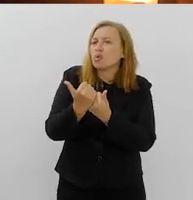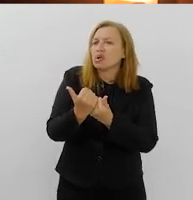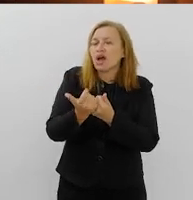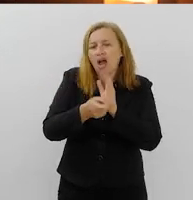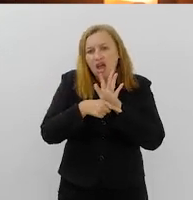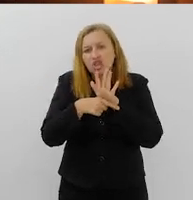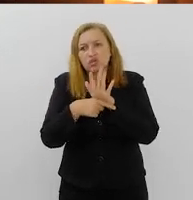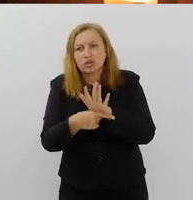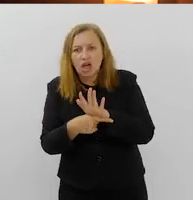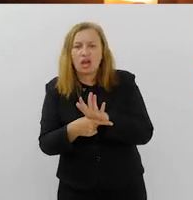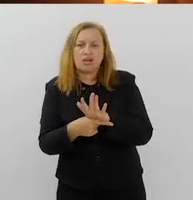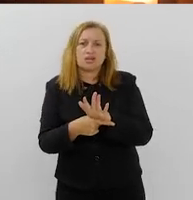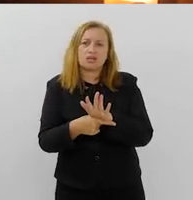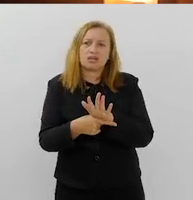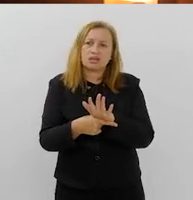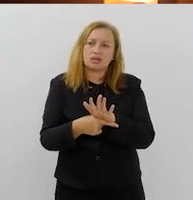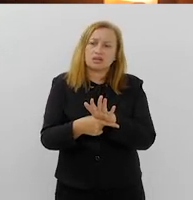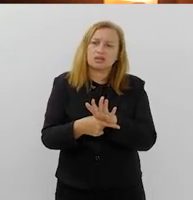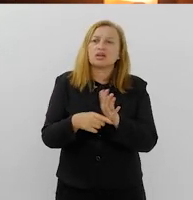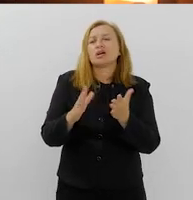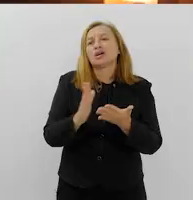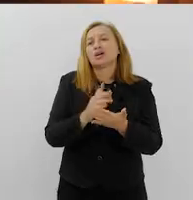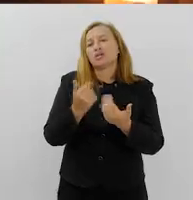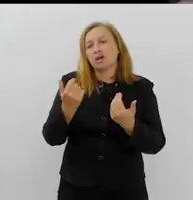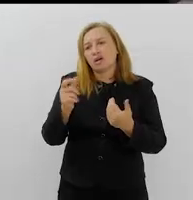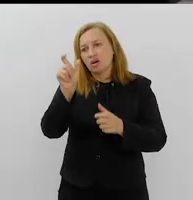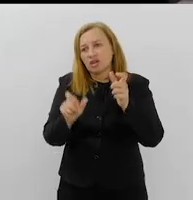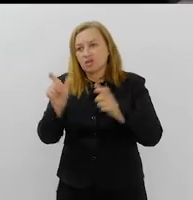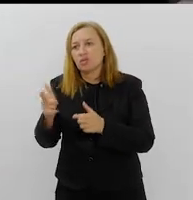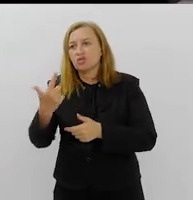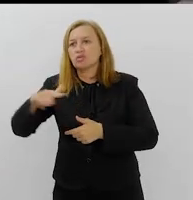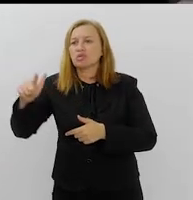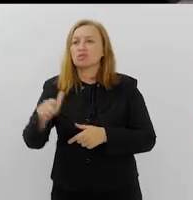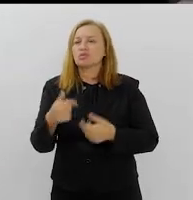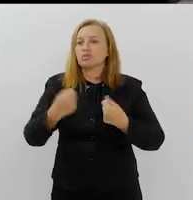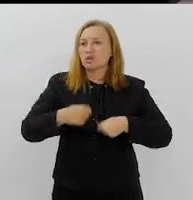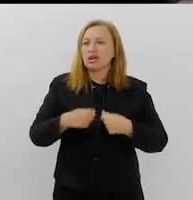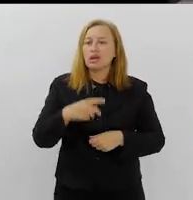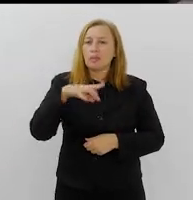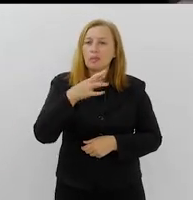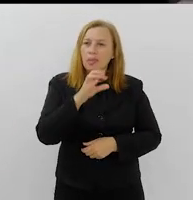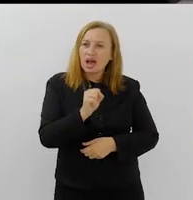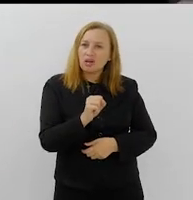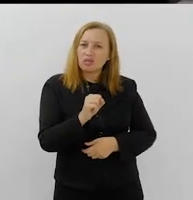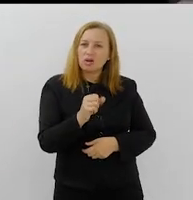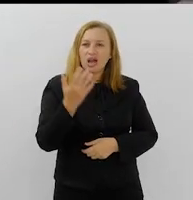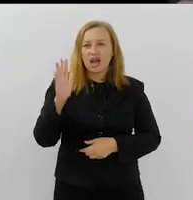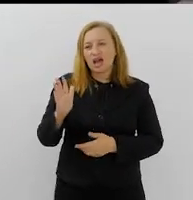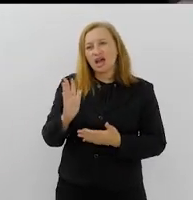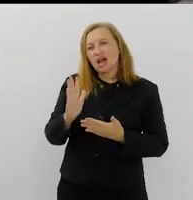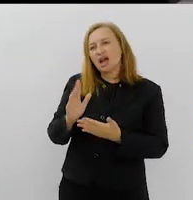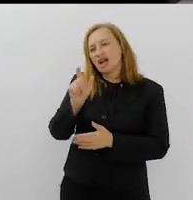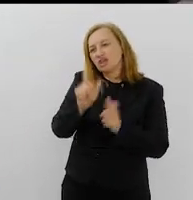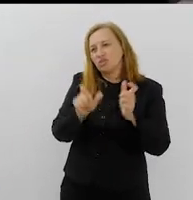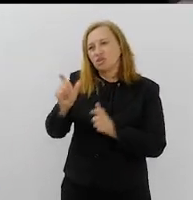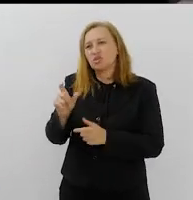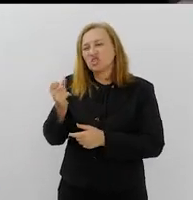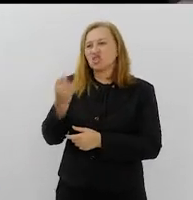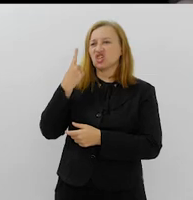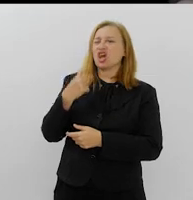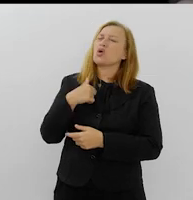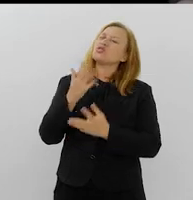colaborar, cooperativar com as pessoas que precisam. Marcos, as pessoas estranham, porque eu